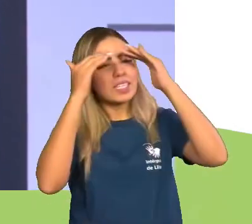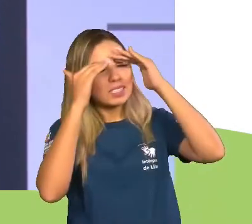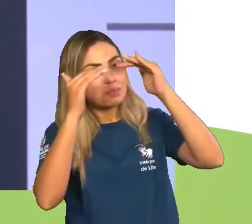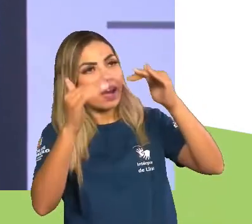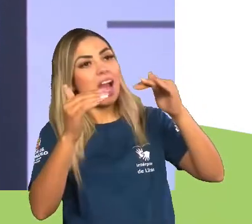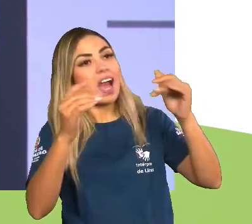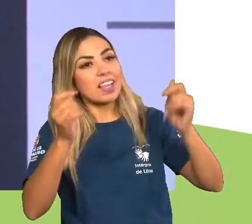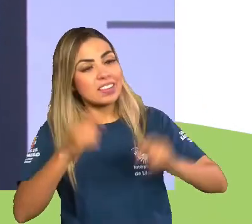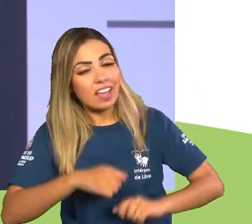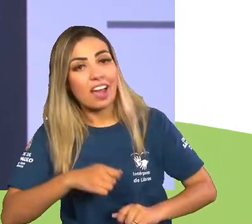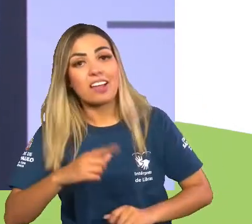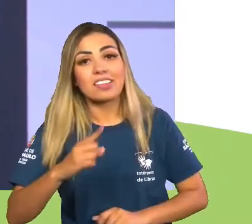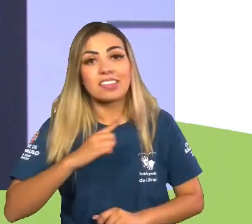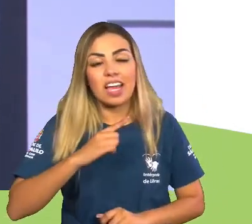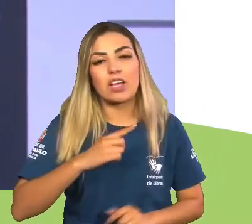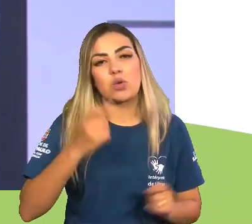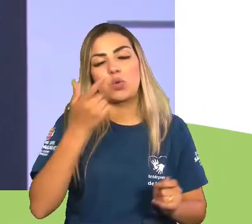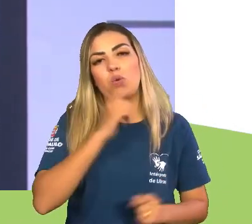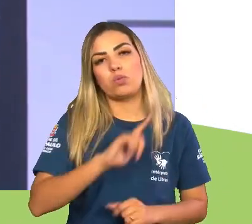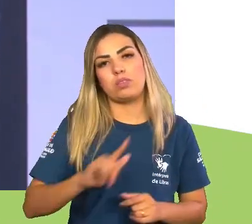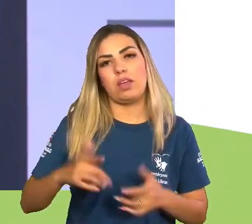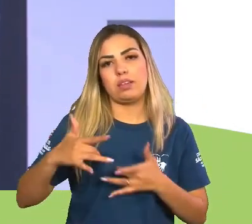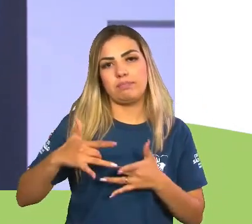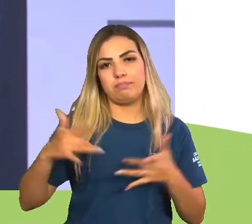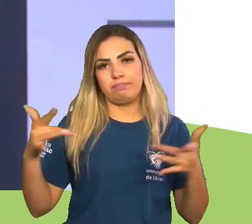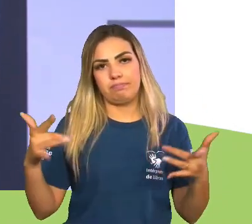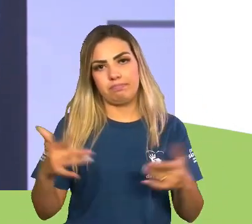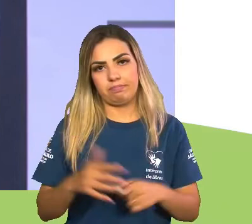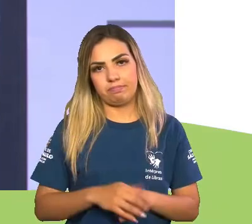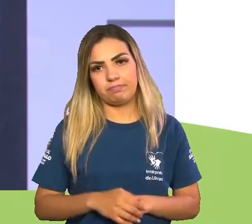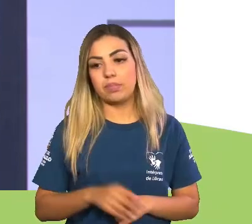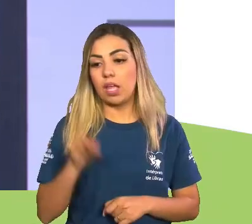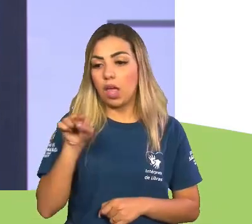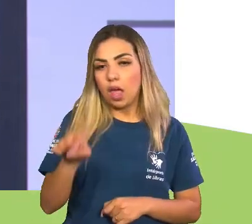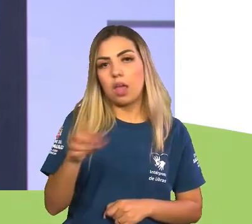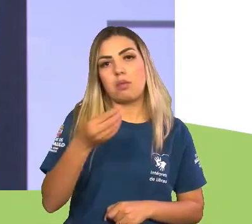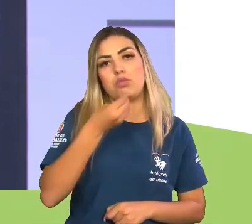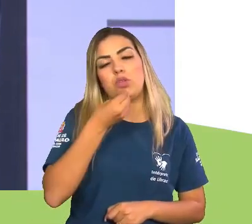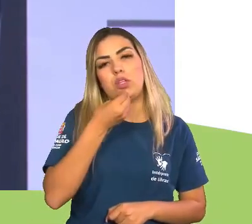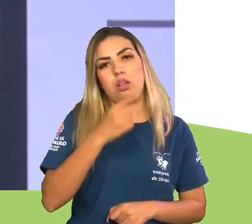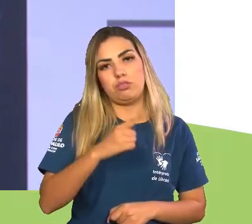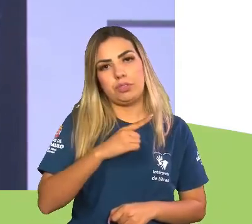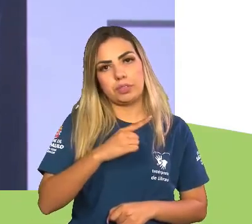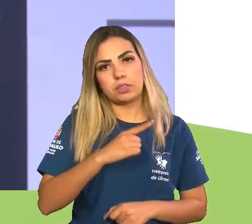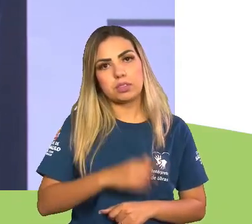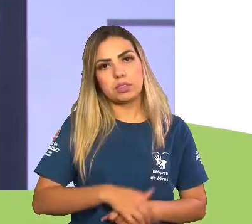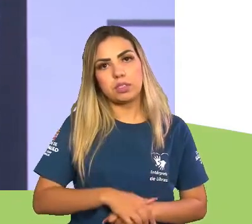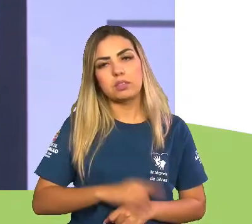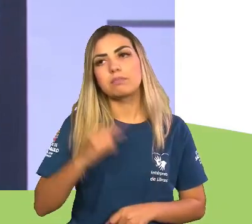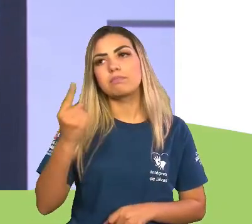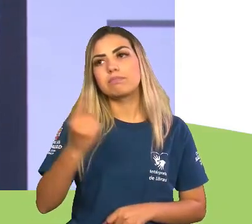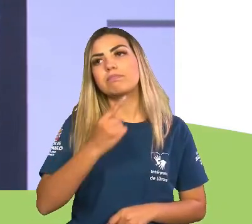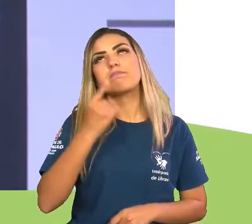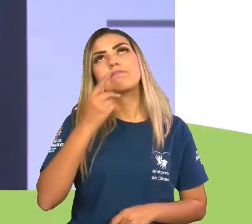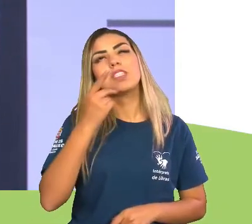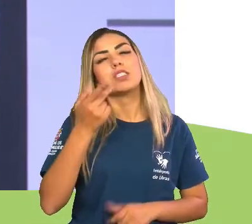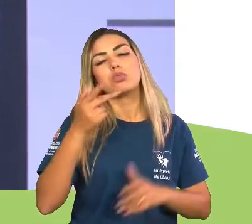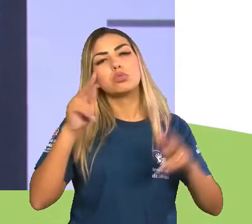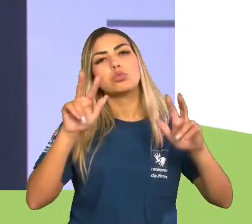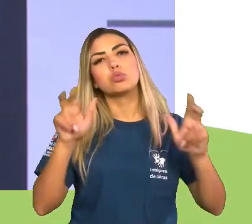essa genialidade. E, mais ainda, ali estava uma oportunidade. Se nós estamos falando de cura, nós estamos